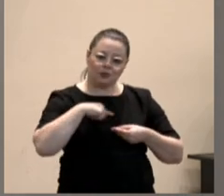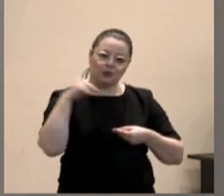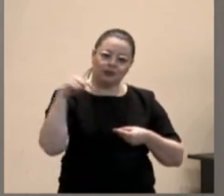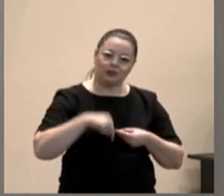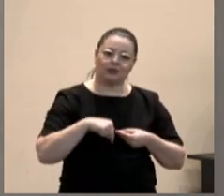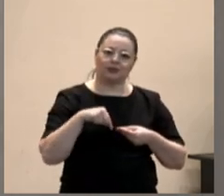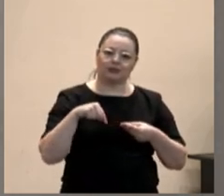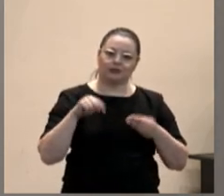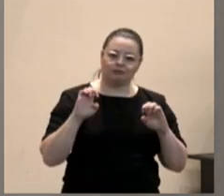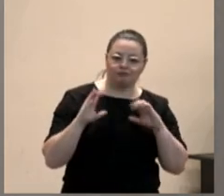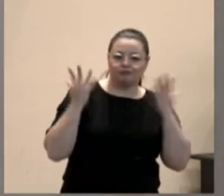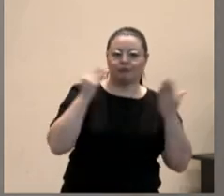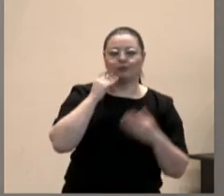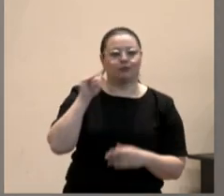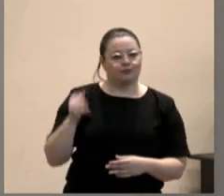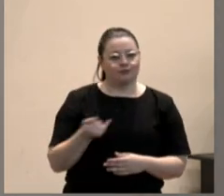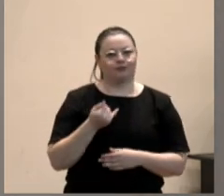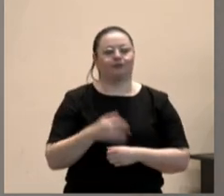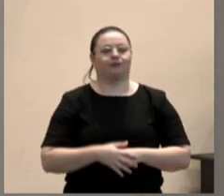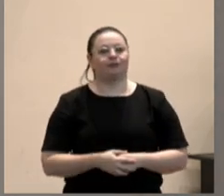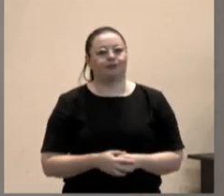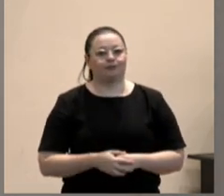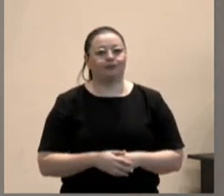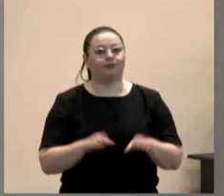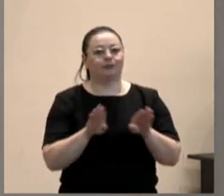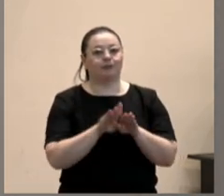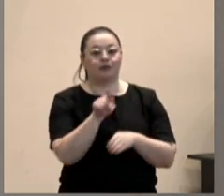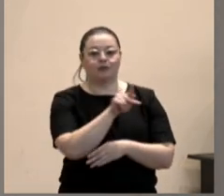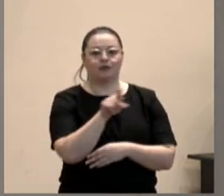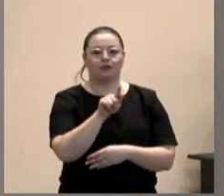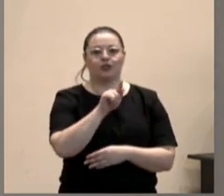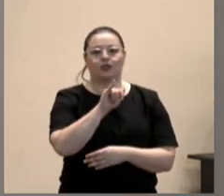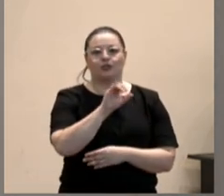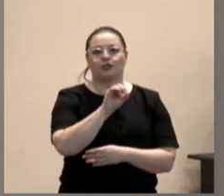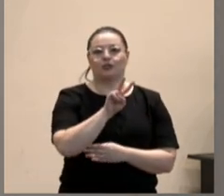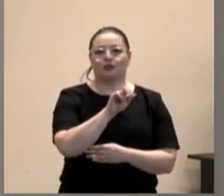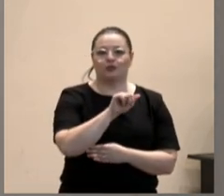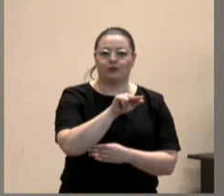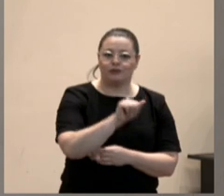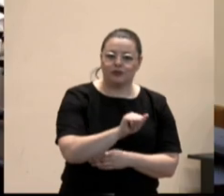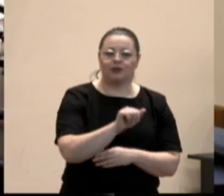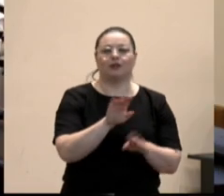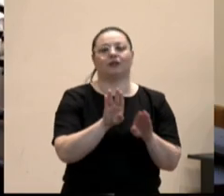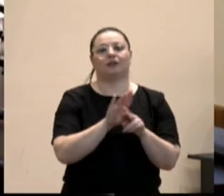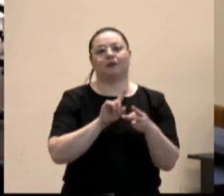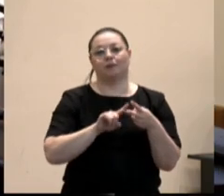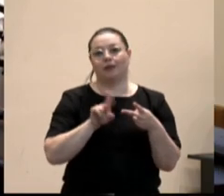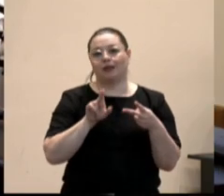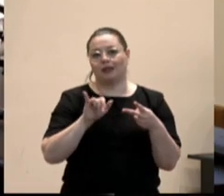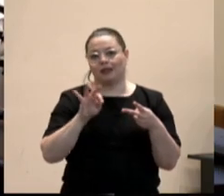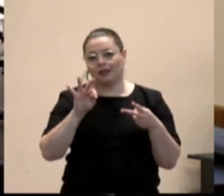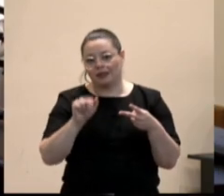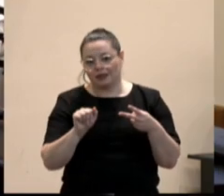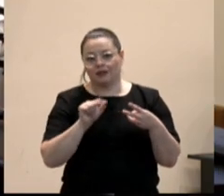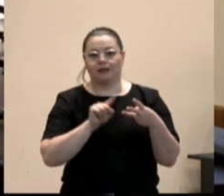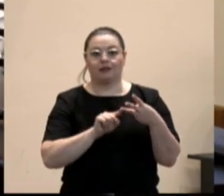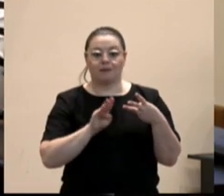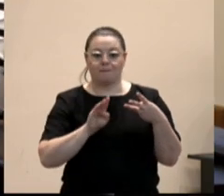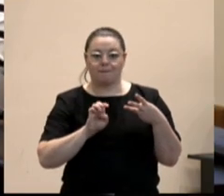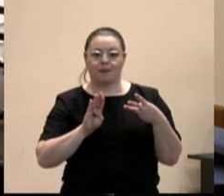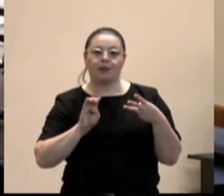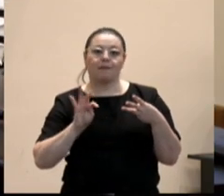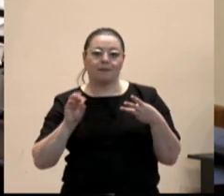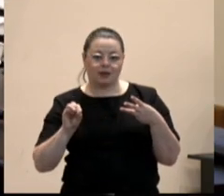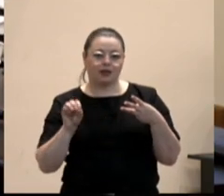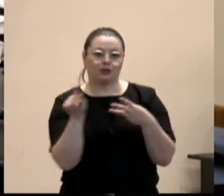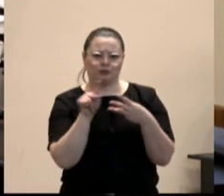reunião. A professora Giovana, a Rita e o Bebeto, que foram grandes apoiadores aqui, pelo que foi